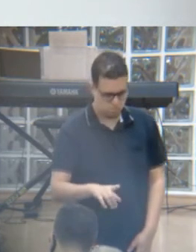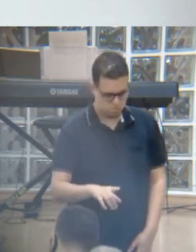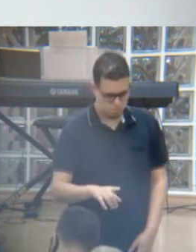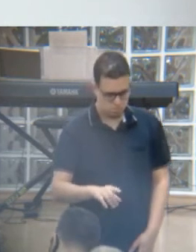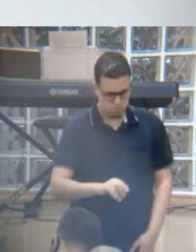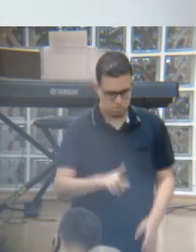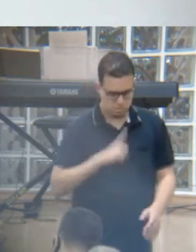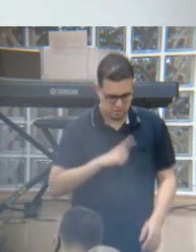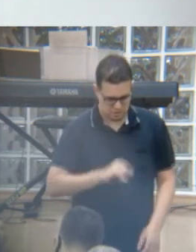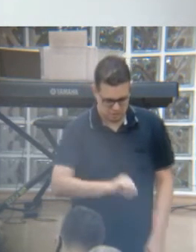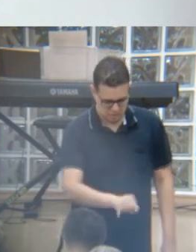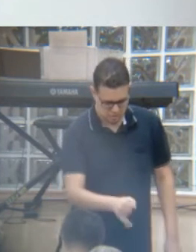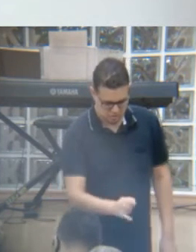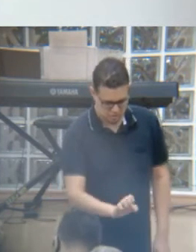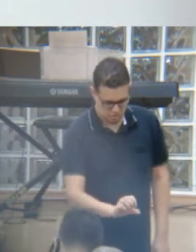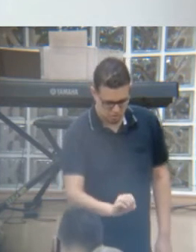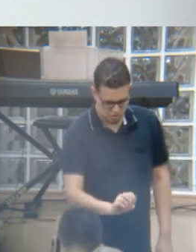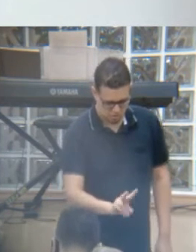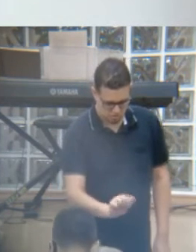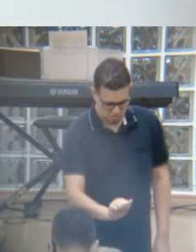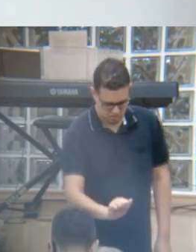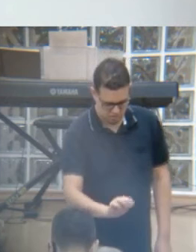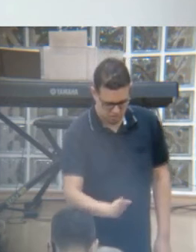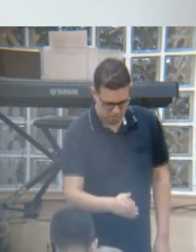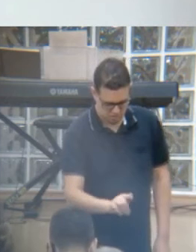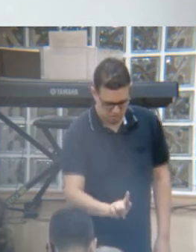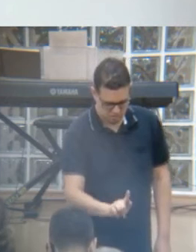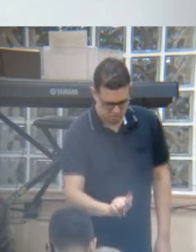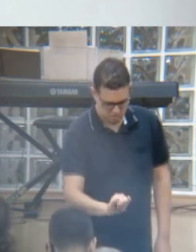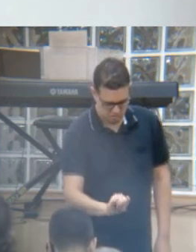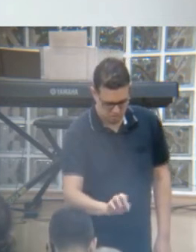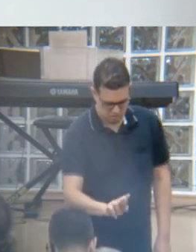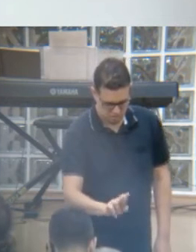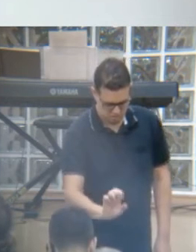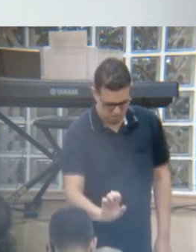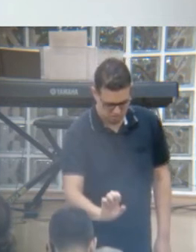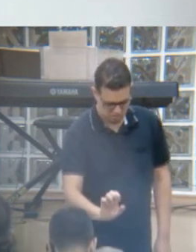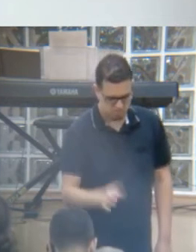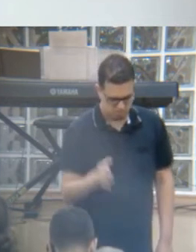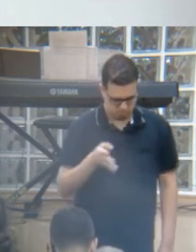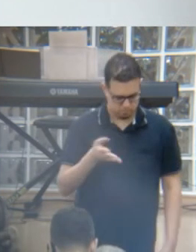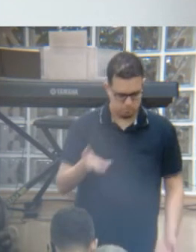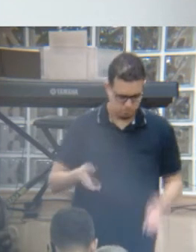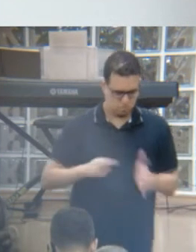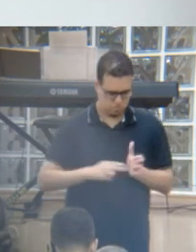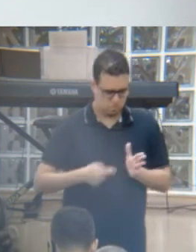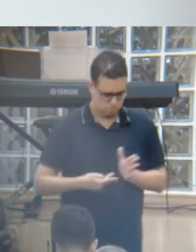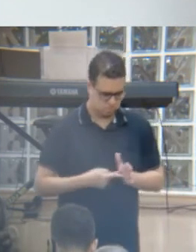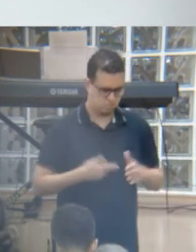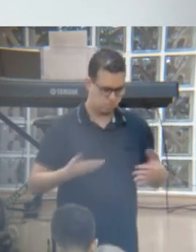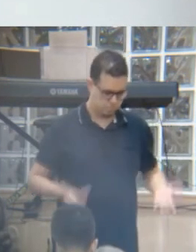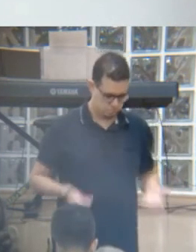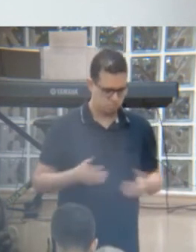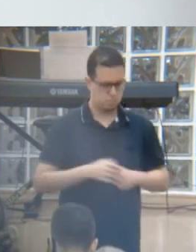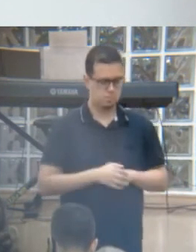que aparece a Abraão, quando Deus diz: Abraão, vai lá e oferece o teu herdeiro, o